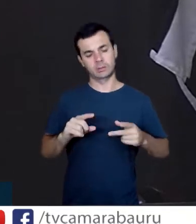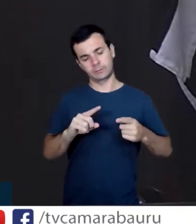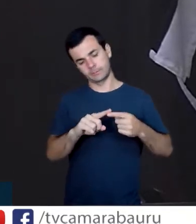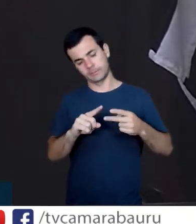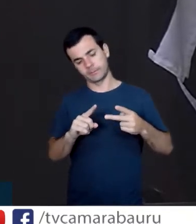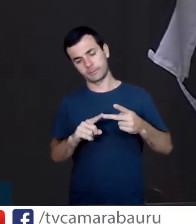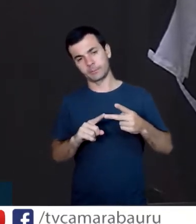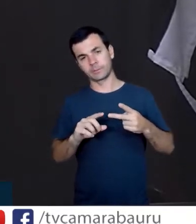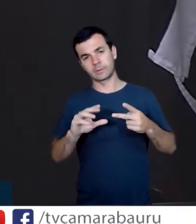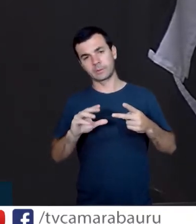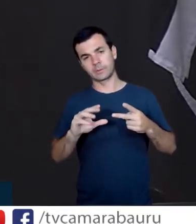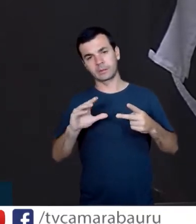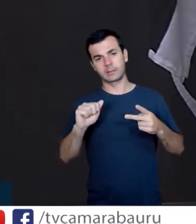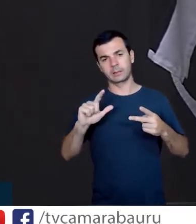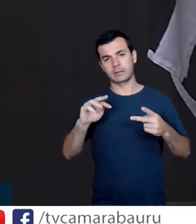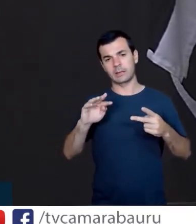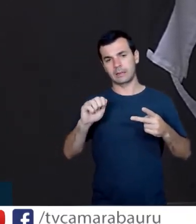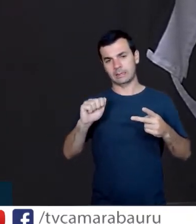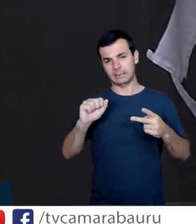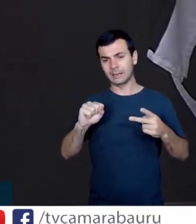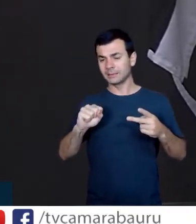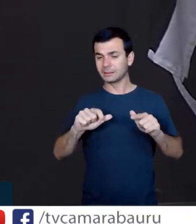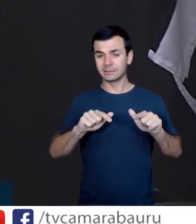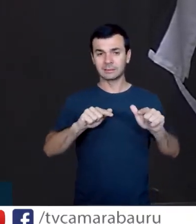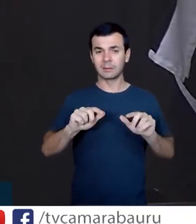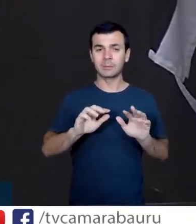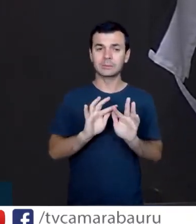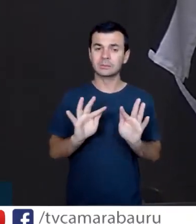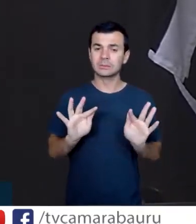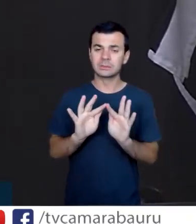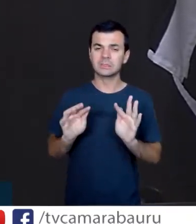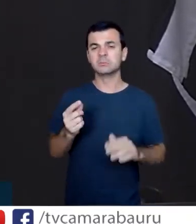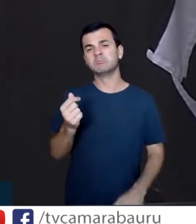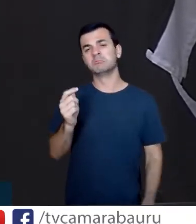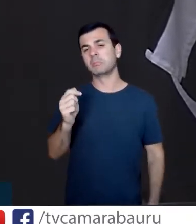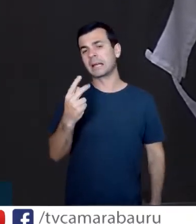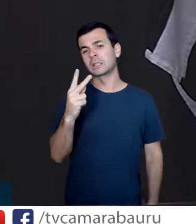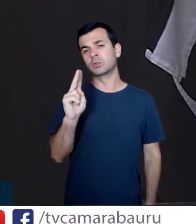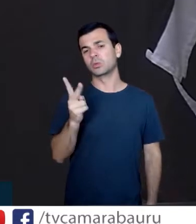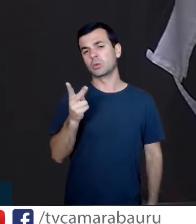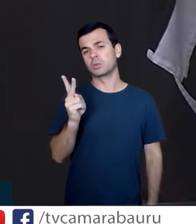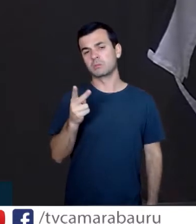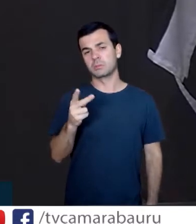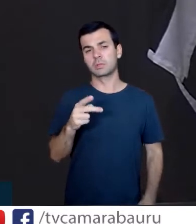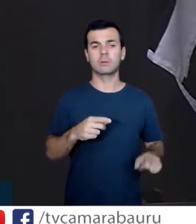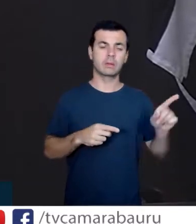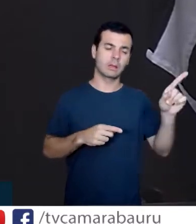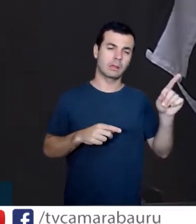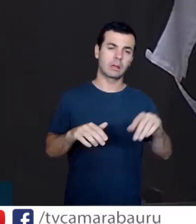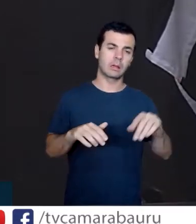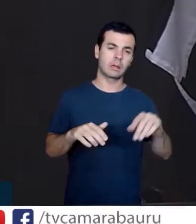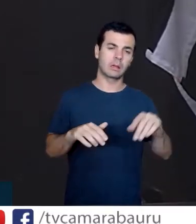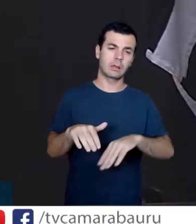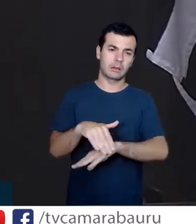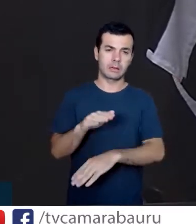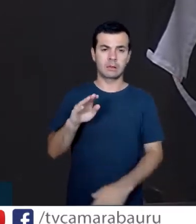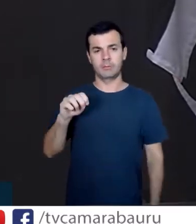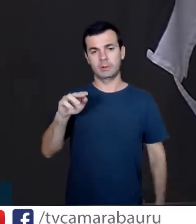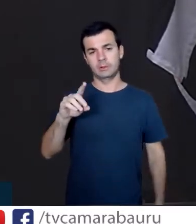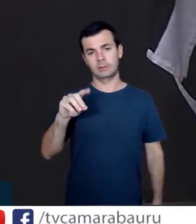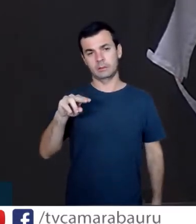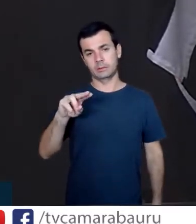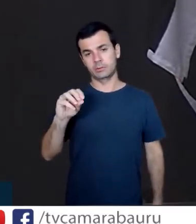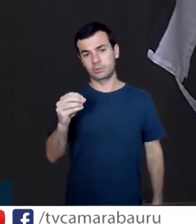simples, serviço simples, que não custa R$ 2.000, uma na Bernardino de Campos e outra lá na Elias Miguel